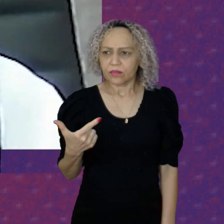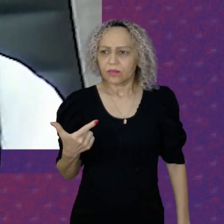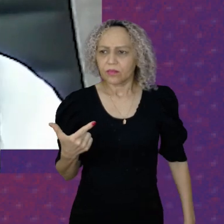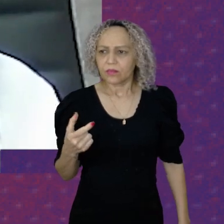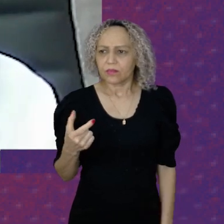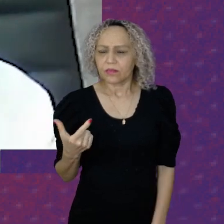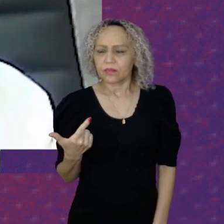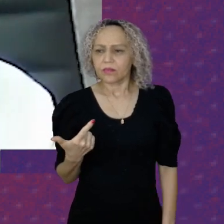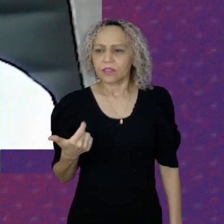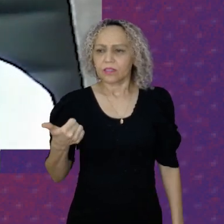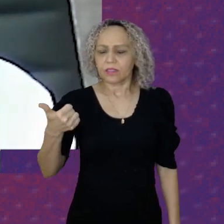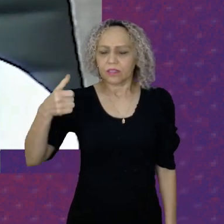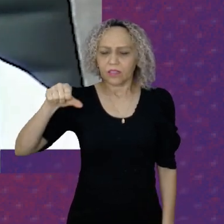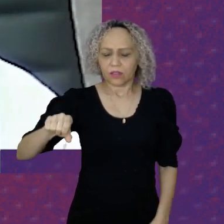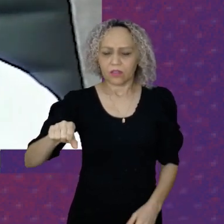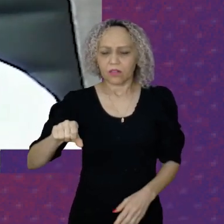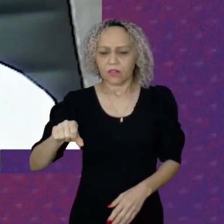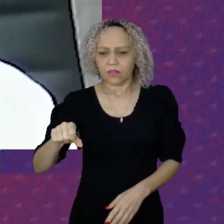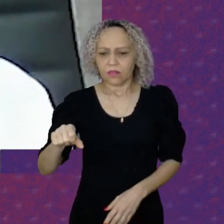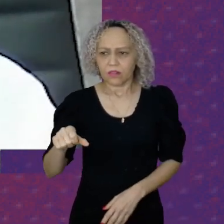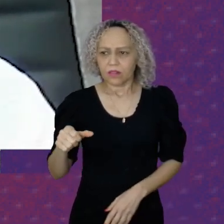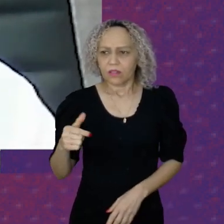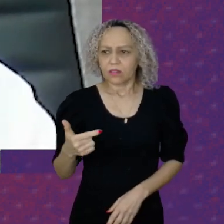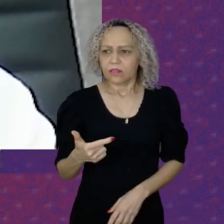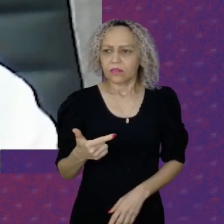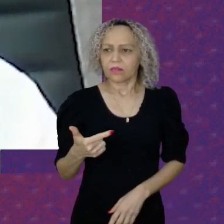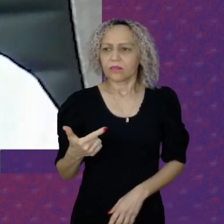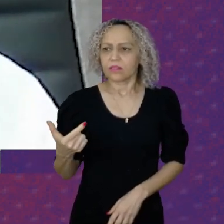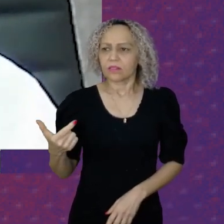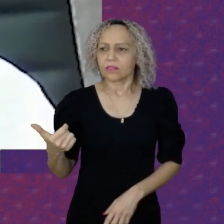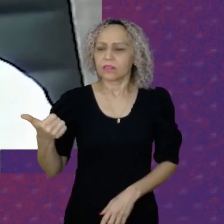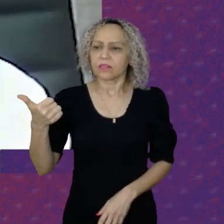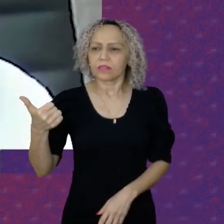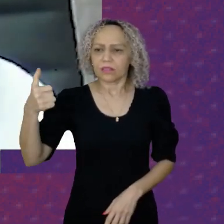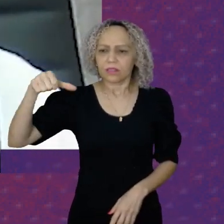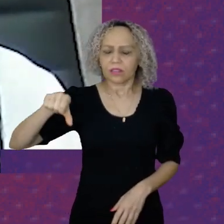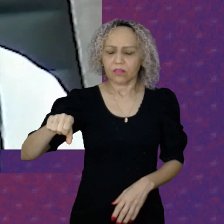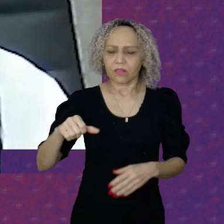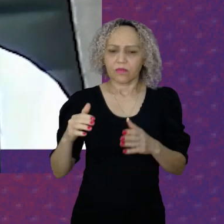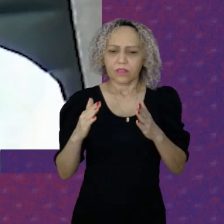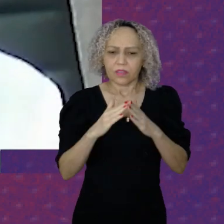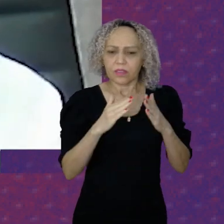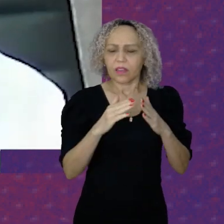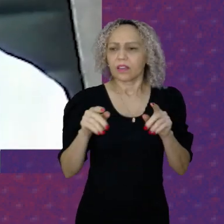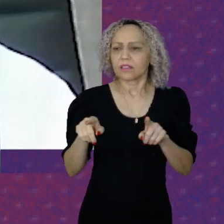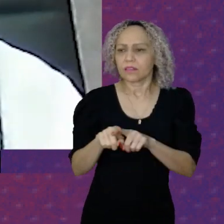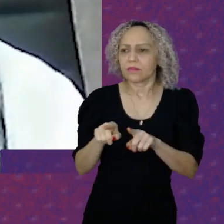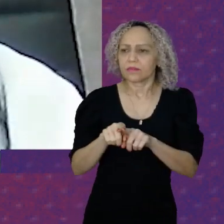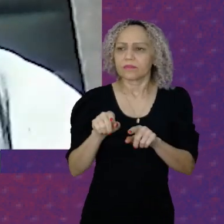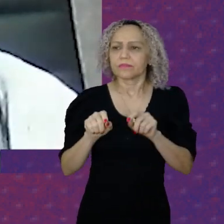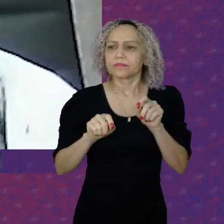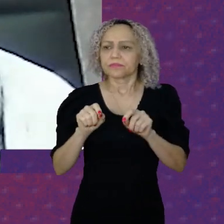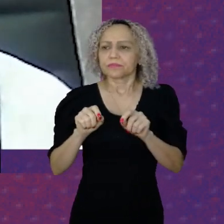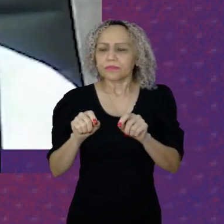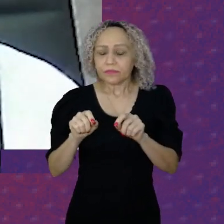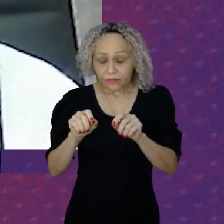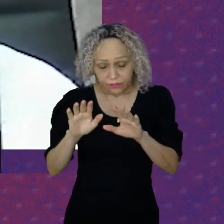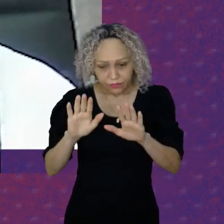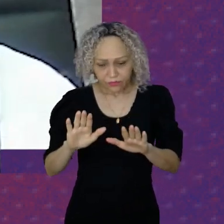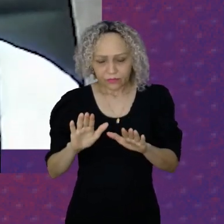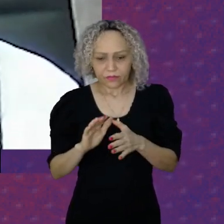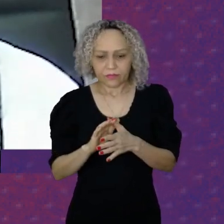Chácara Taiti, lá na Itinga, que era por outro programa também do governo federal, que era o 260. Pois bem,